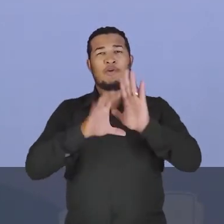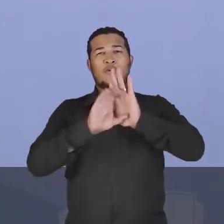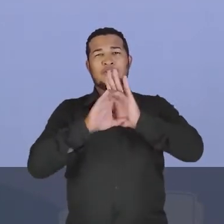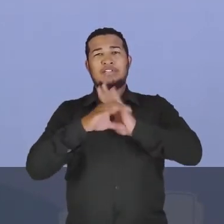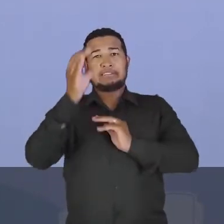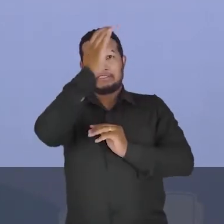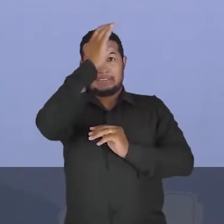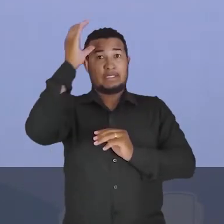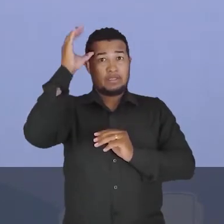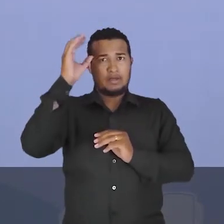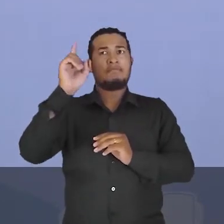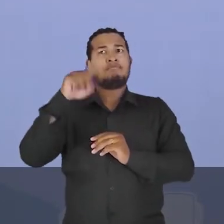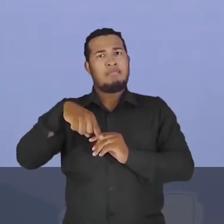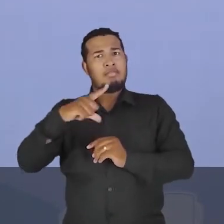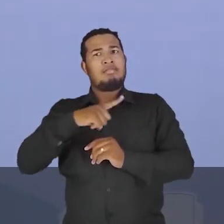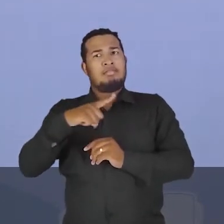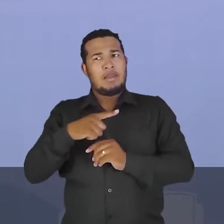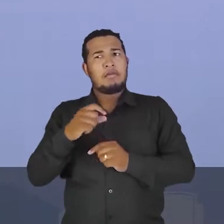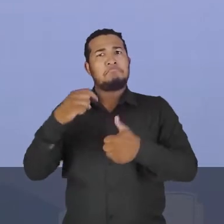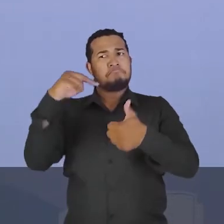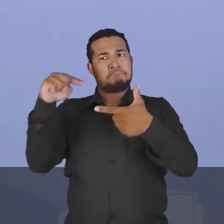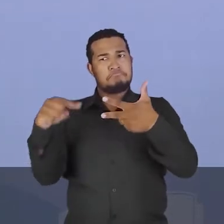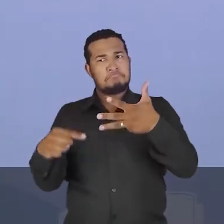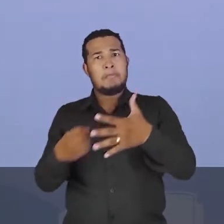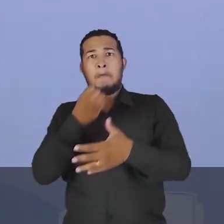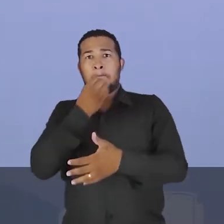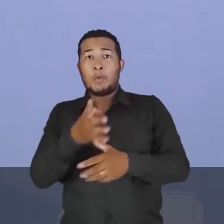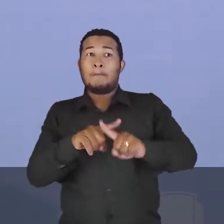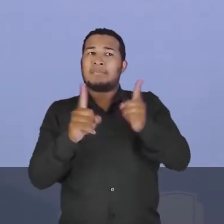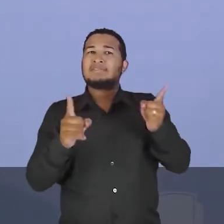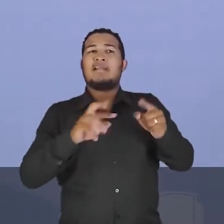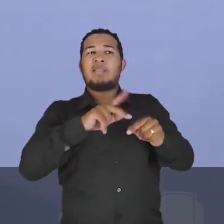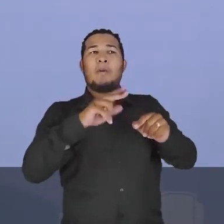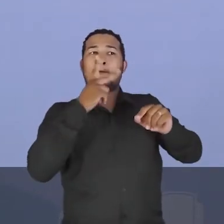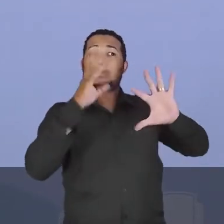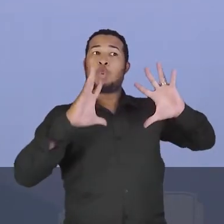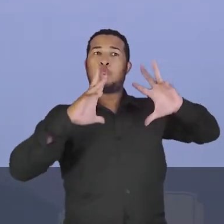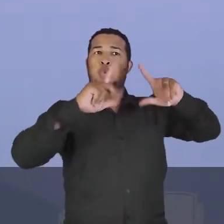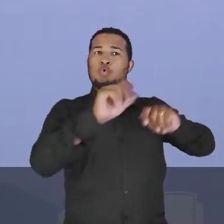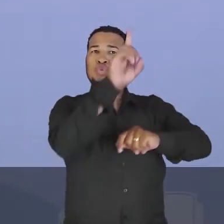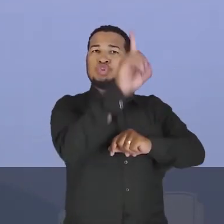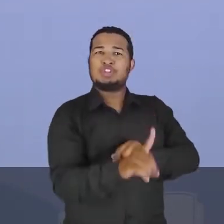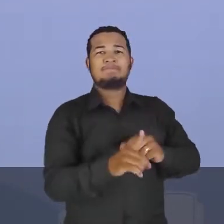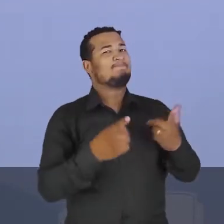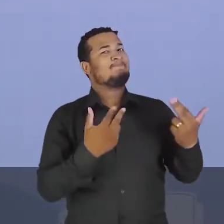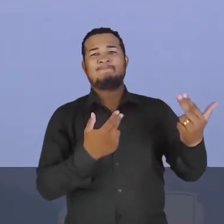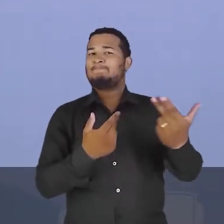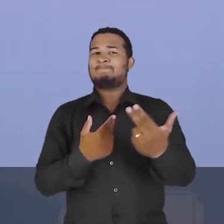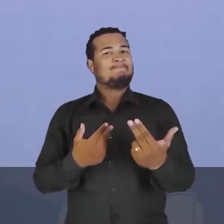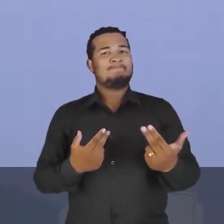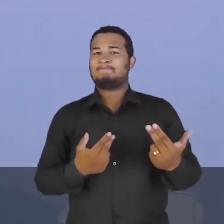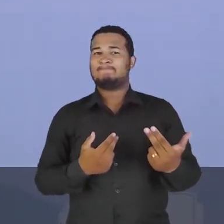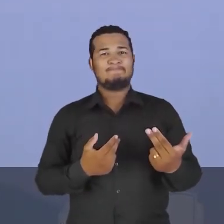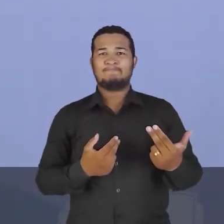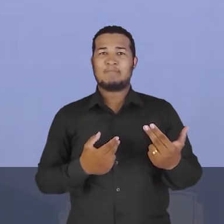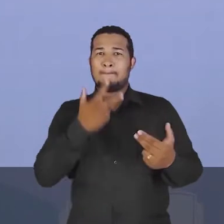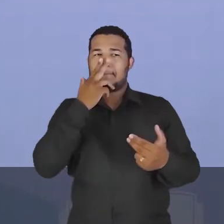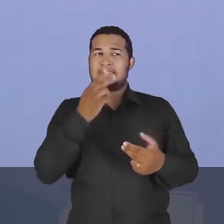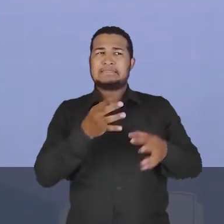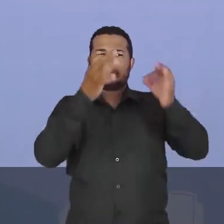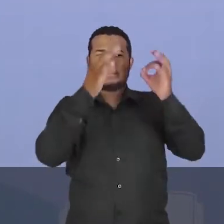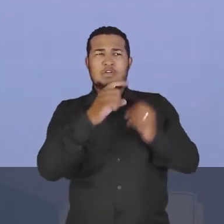cidadania que era lá, tinha seus pontos positivos, mas que não era abrangente, não correspondia à totalidade